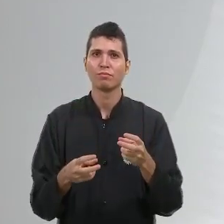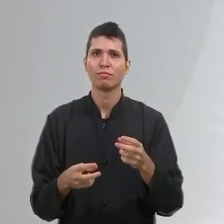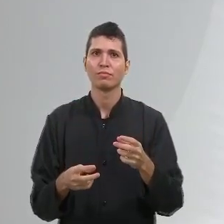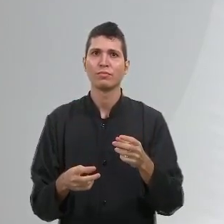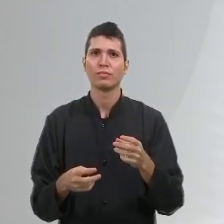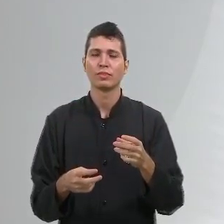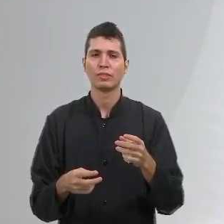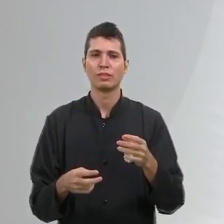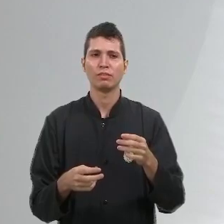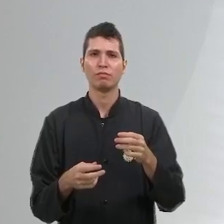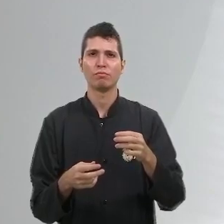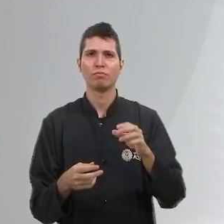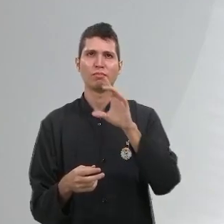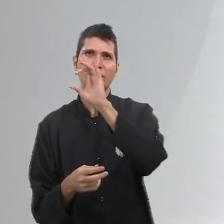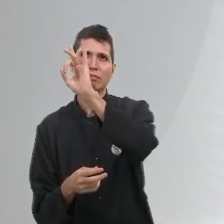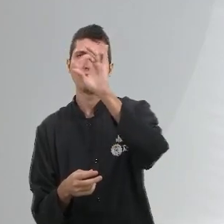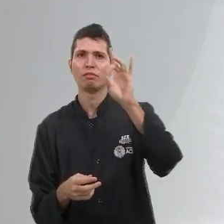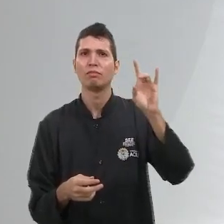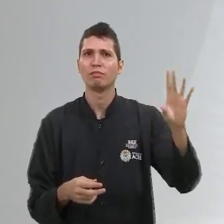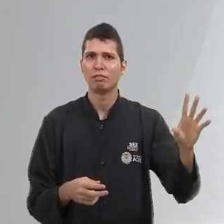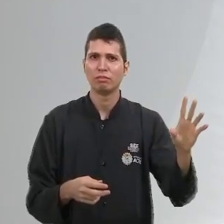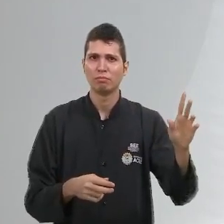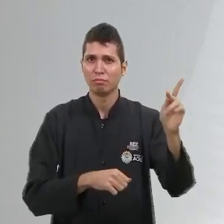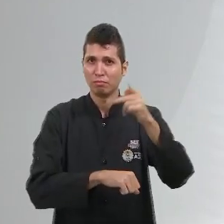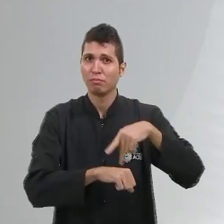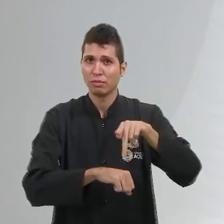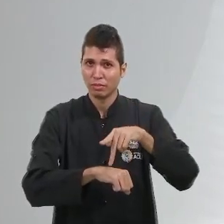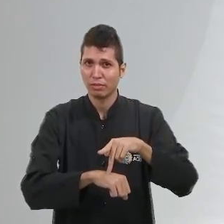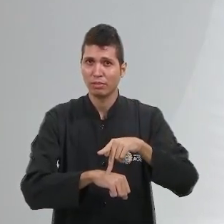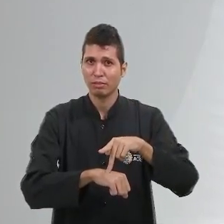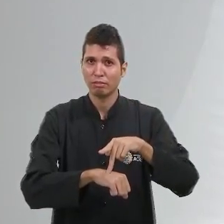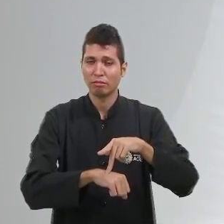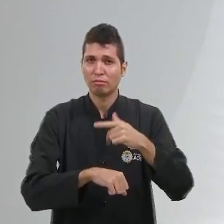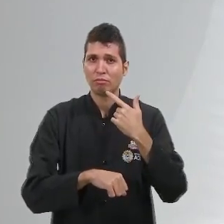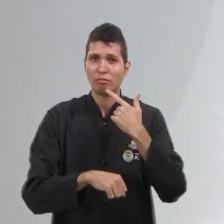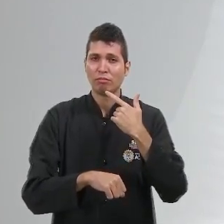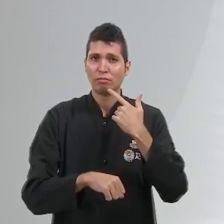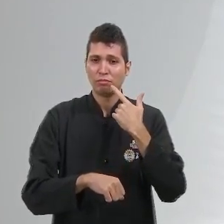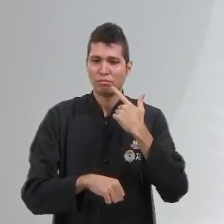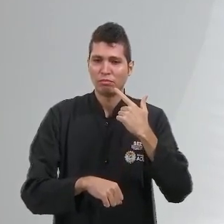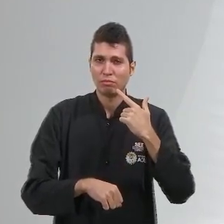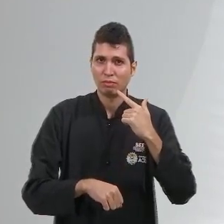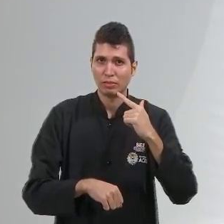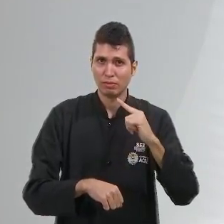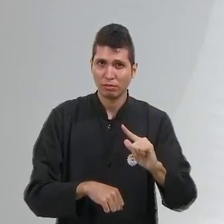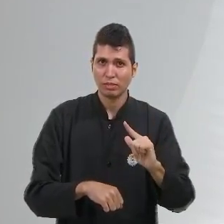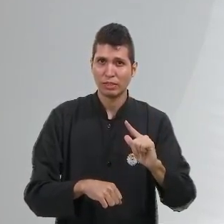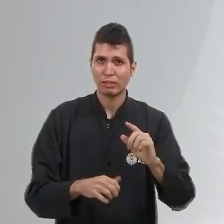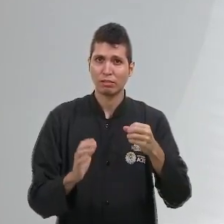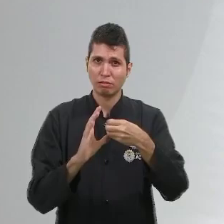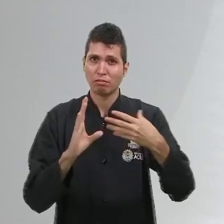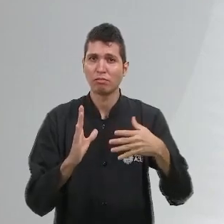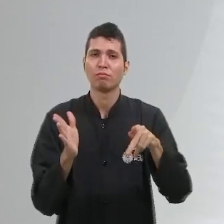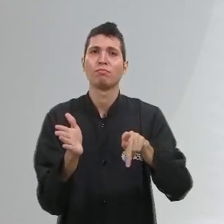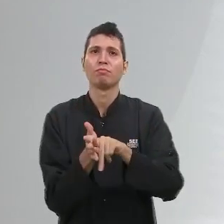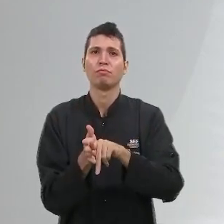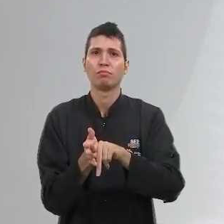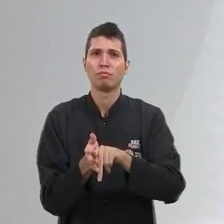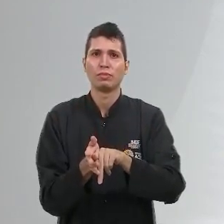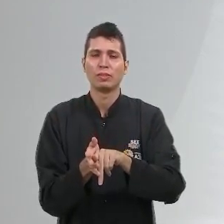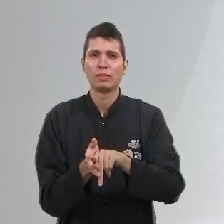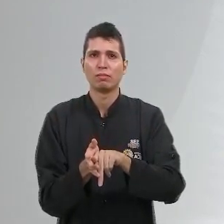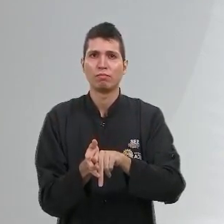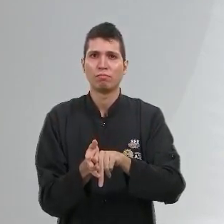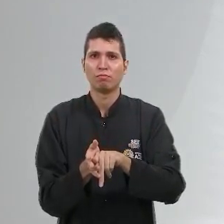é diferente do espanhol, por exemplo, de La Paz, que é a capital da Bolívia. Por quê? Porque, querendo ou não, essa influência